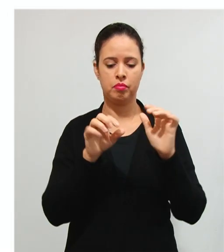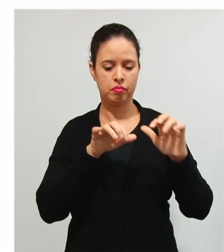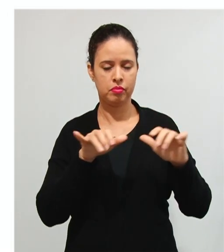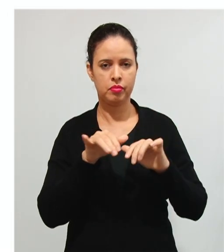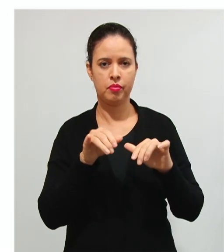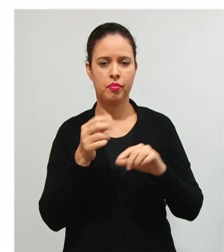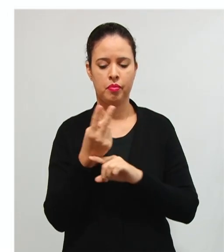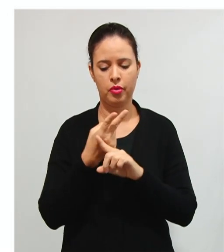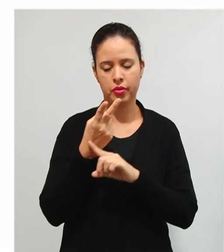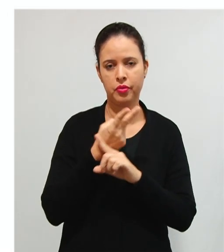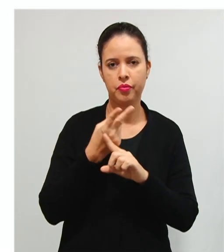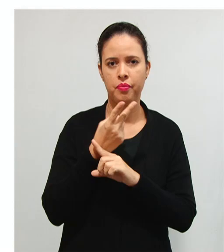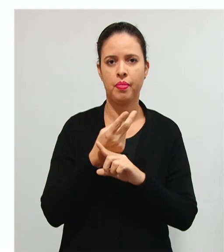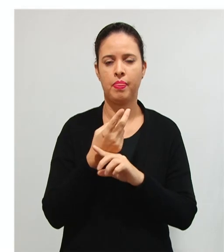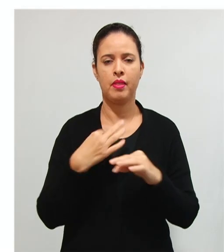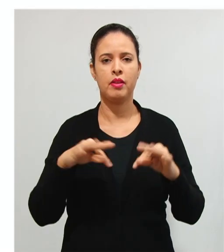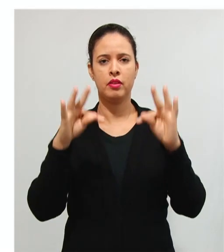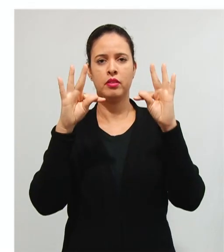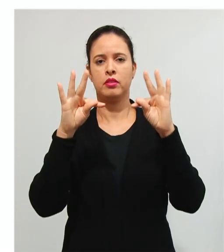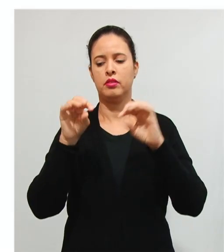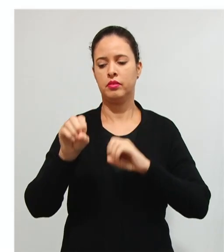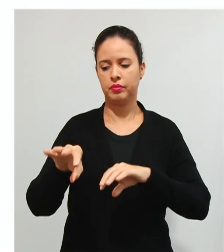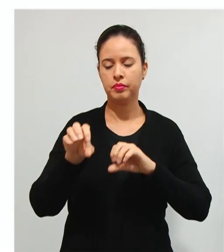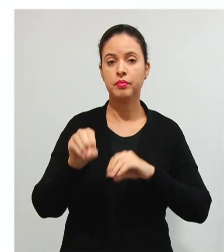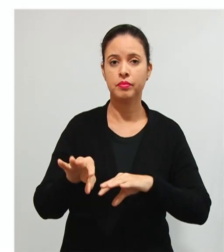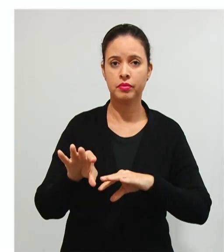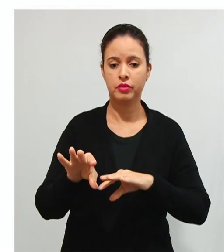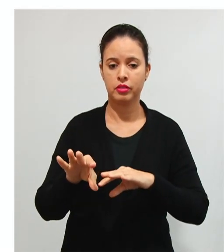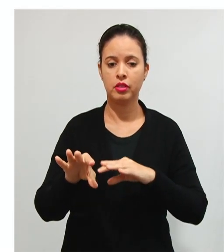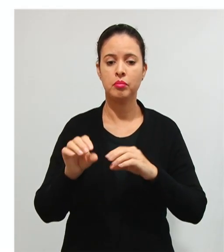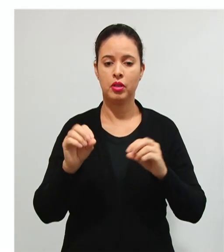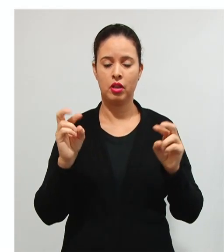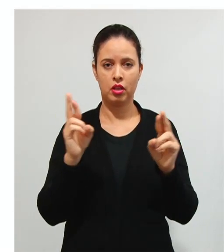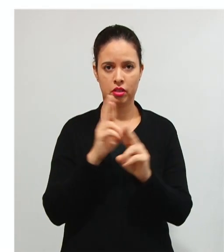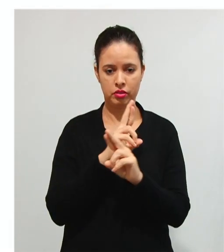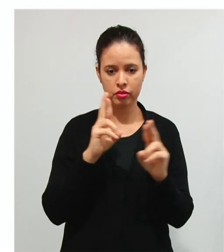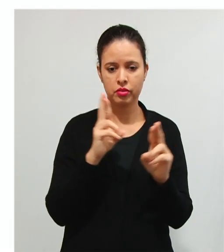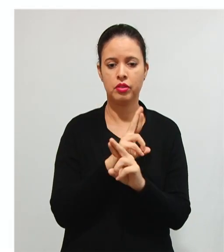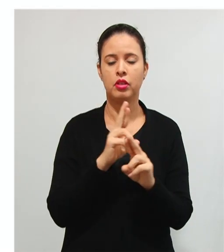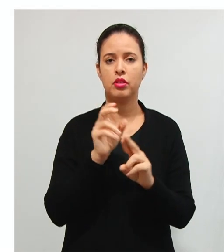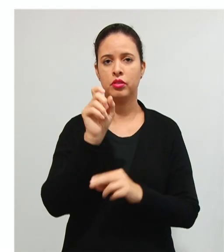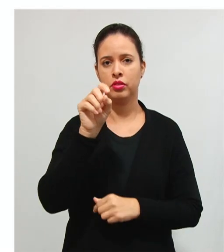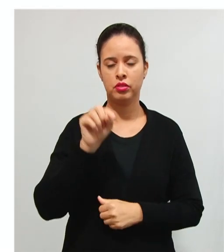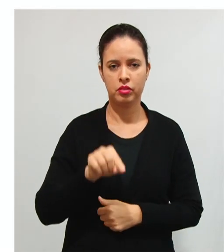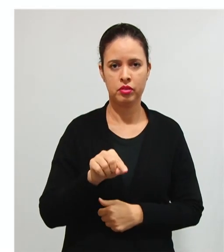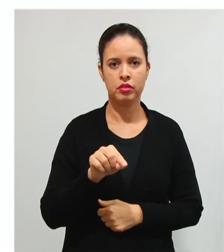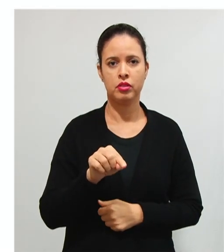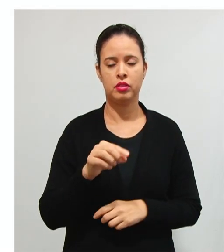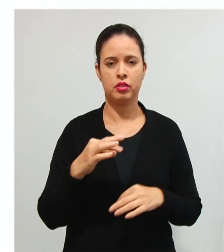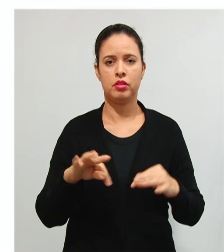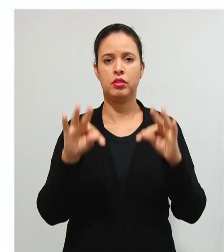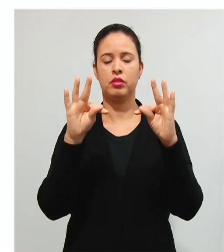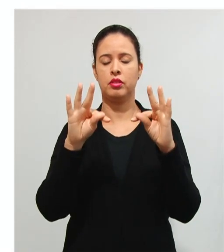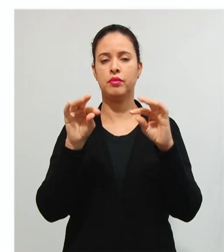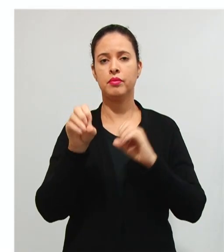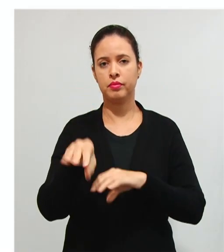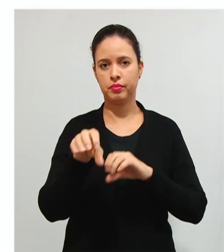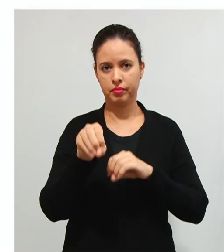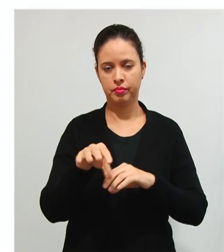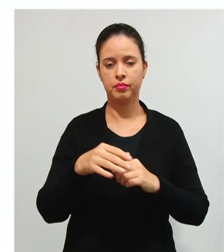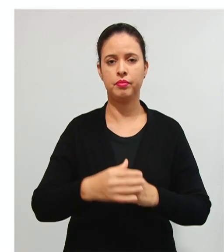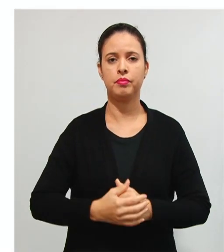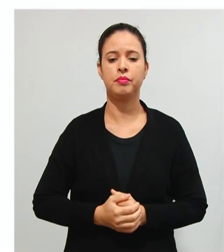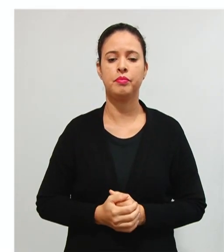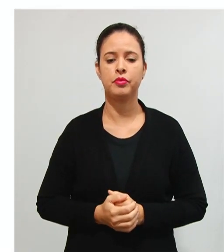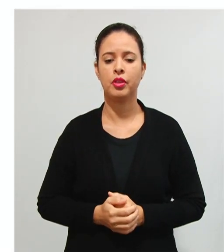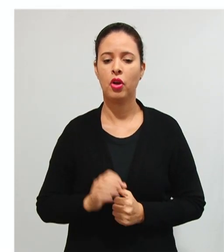buscar algo relacionado a tecnologias educacionais, eu coloco relacionado, dois pontos, tecnologias educacionais.